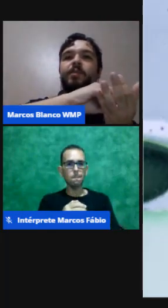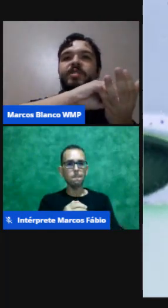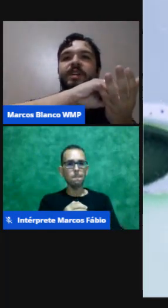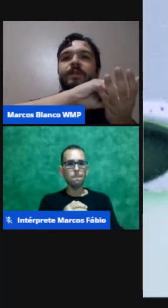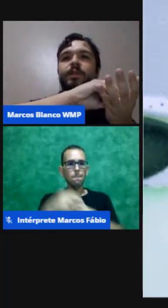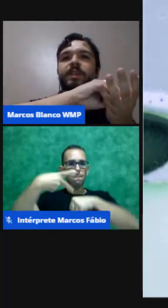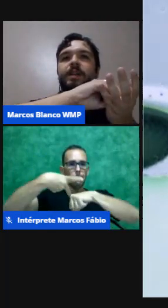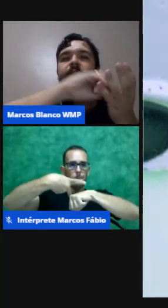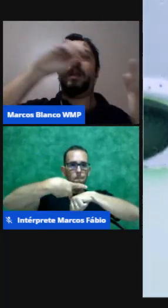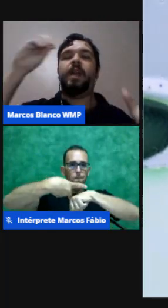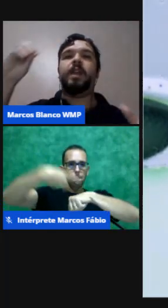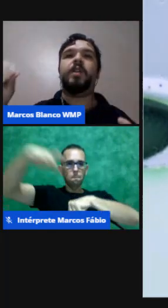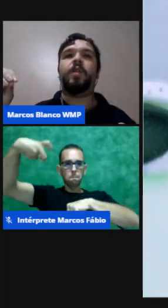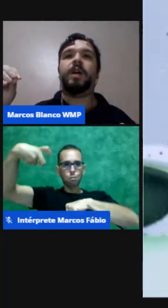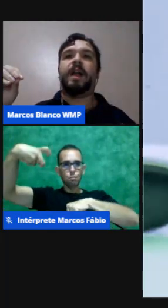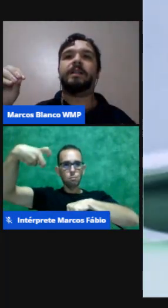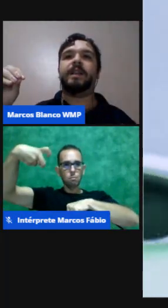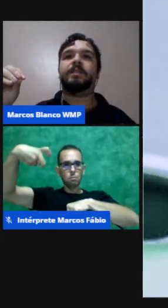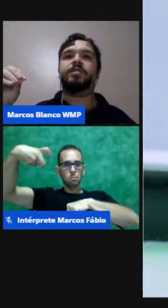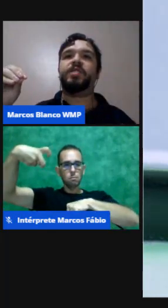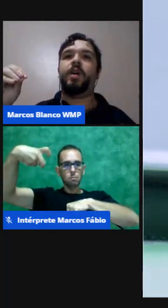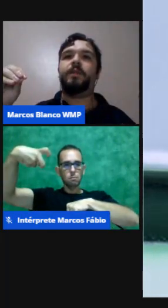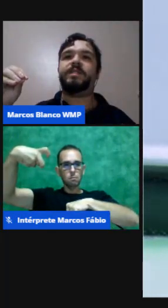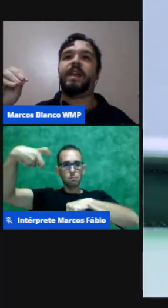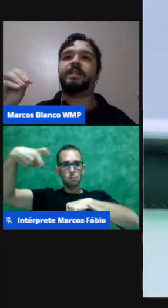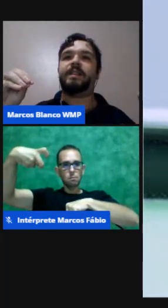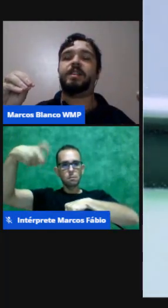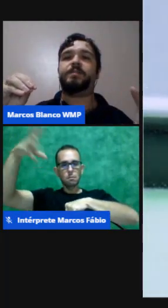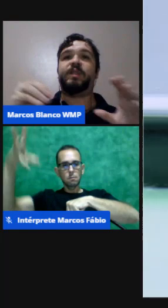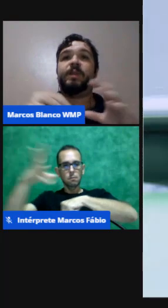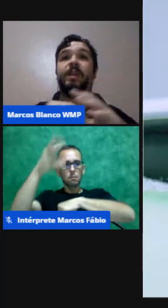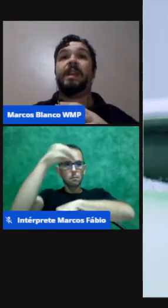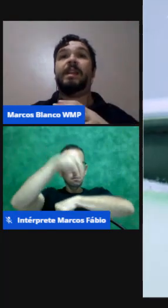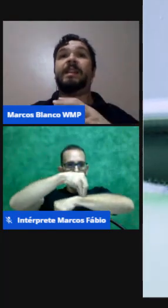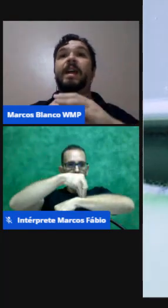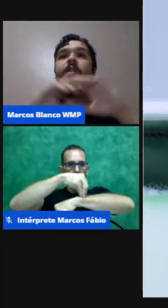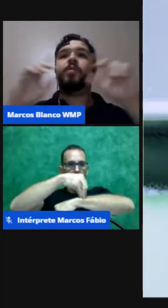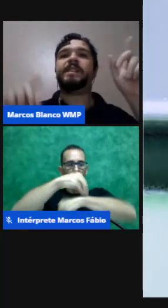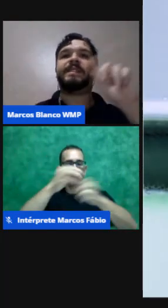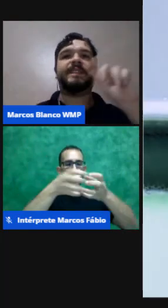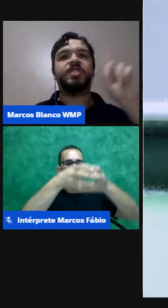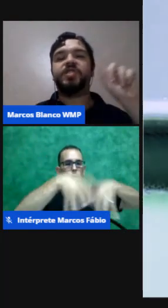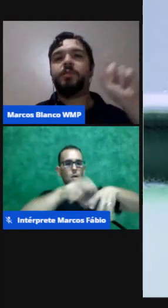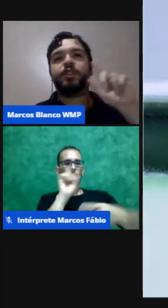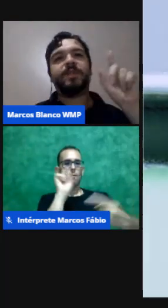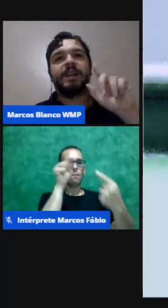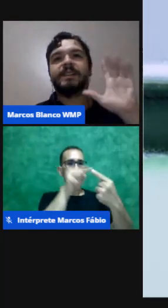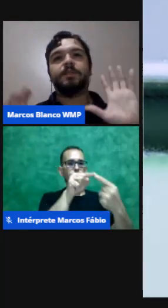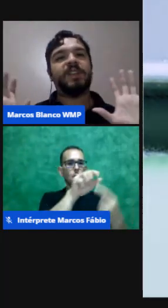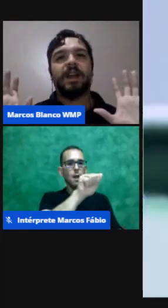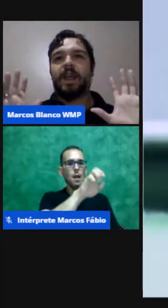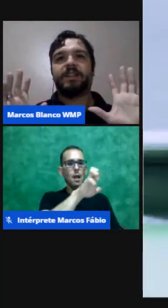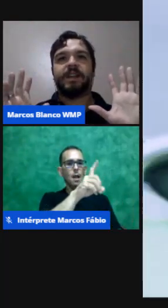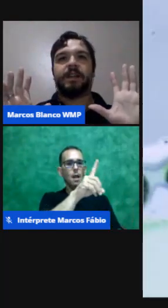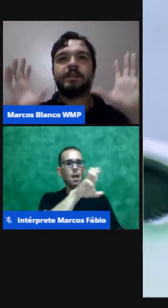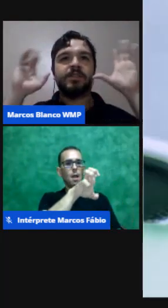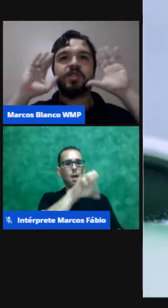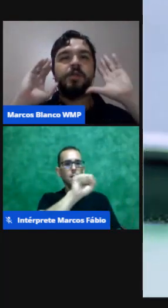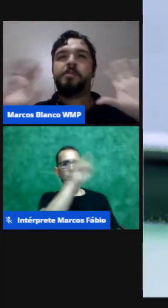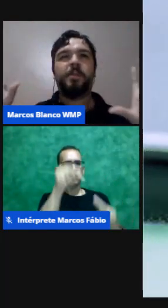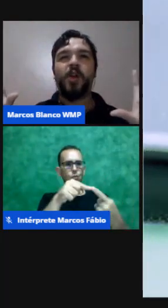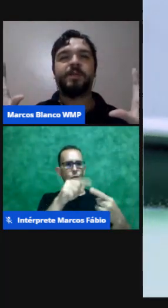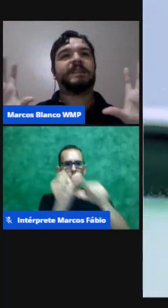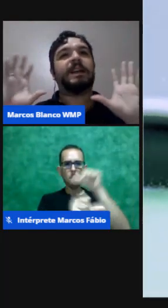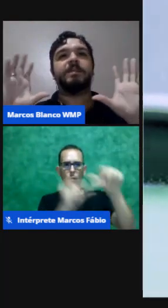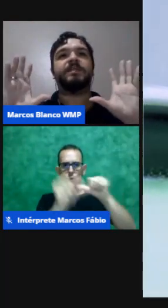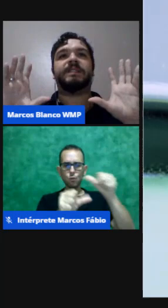de dentro da mosca da fruta e colocar dentro de ovos de Aedes aegypti. Não existe modificação genética.